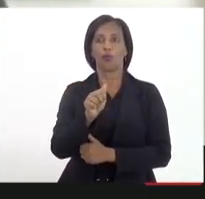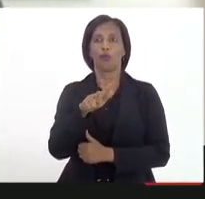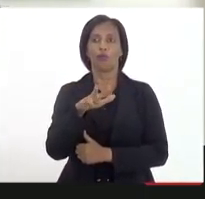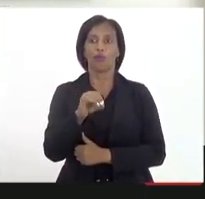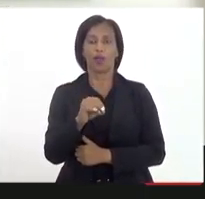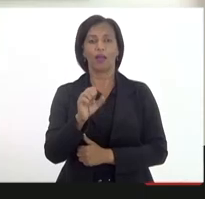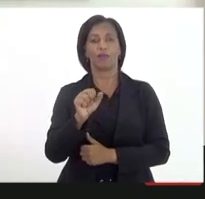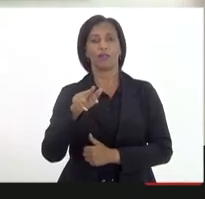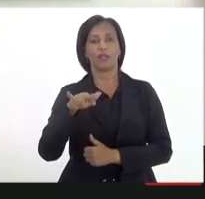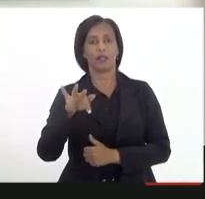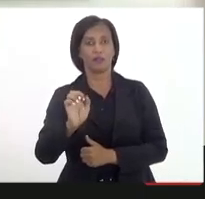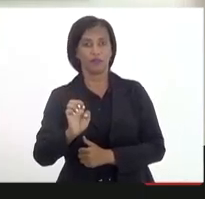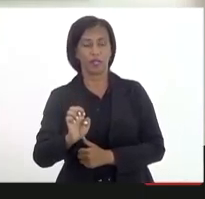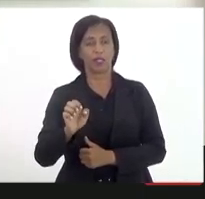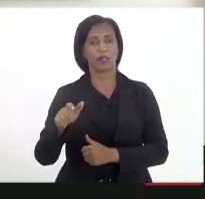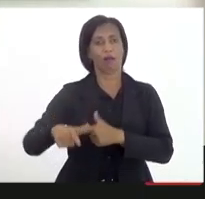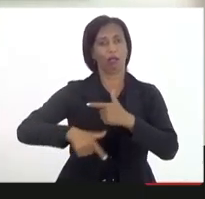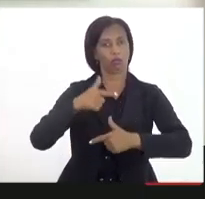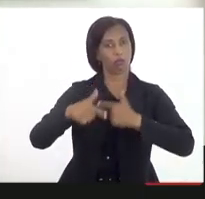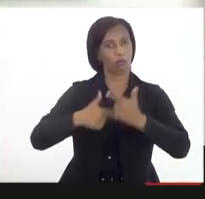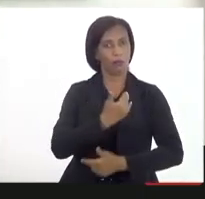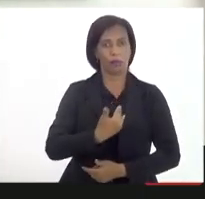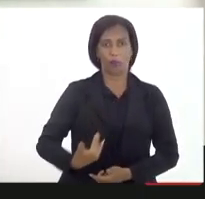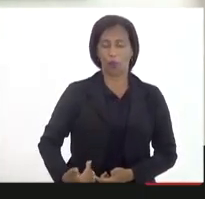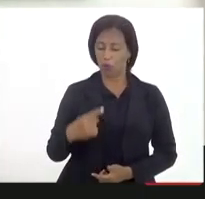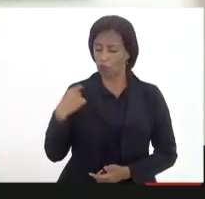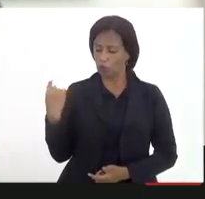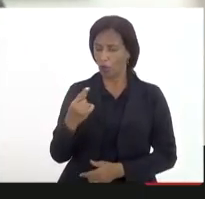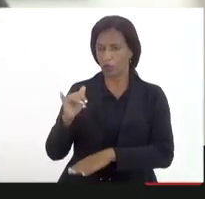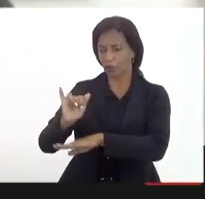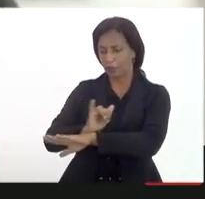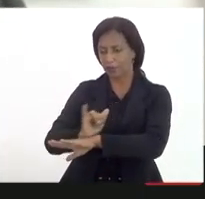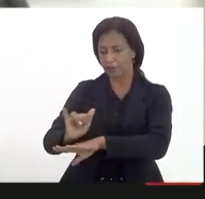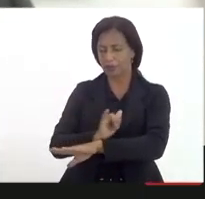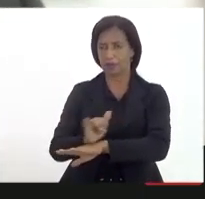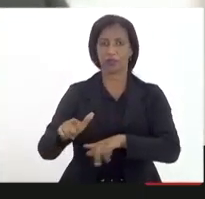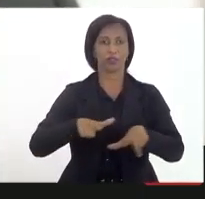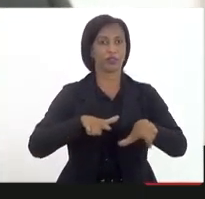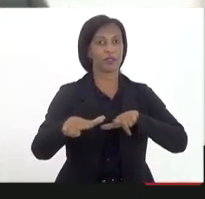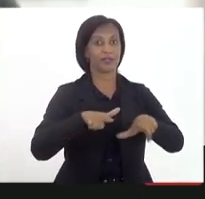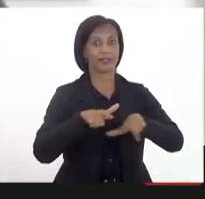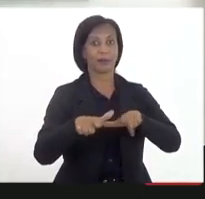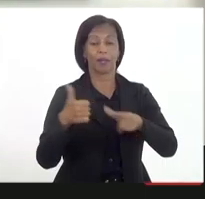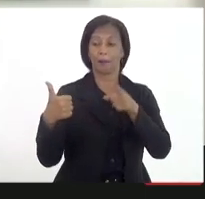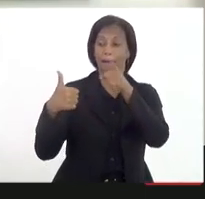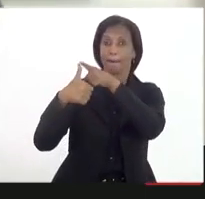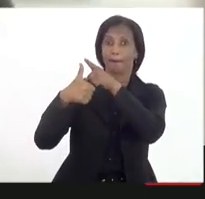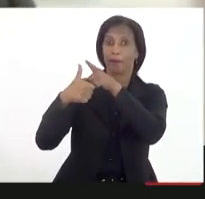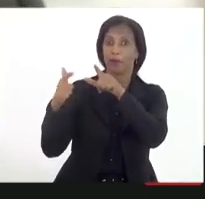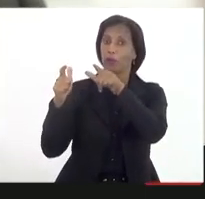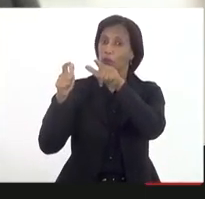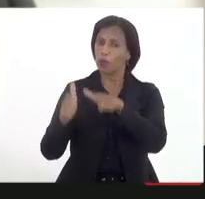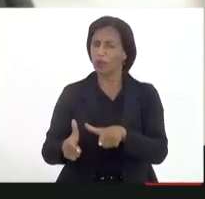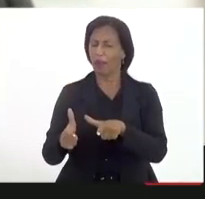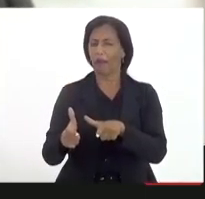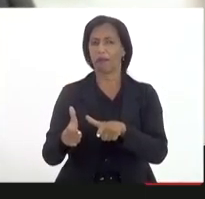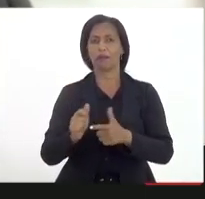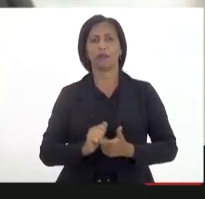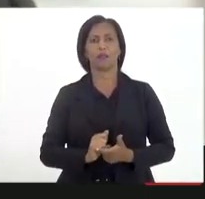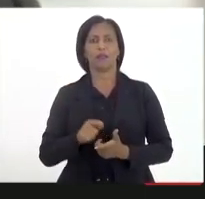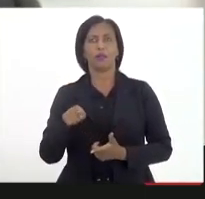vice-presidente da comissão de servidores públicos nós definimos uma estratégia de trabalho que seria em primeiro lugar algo